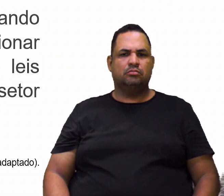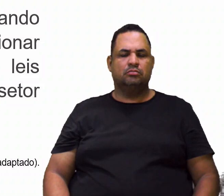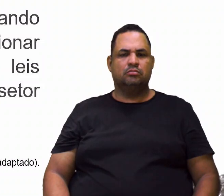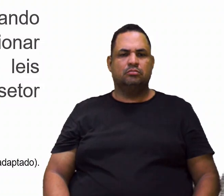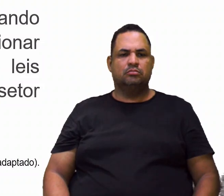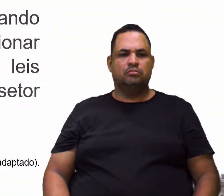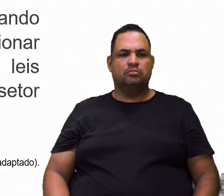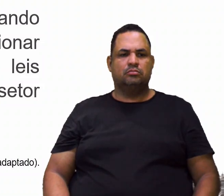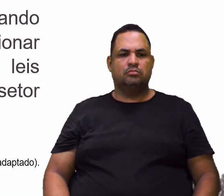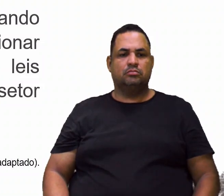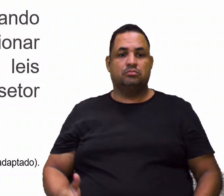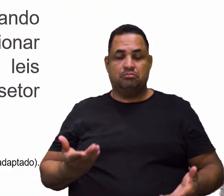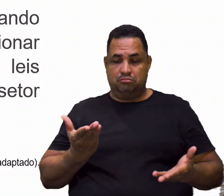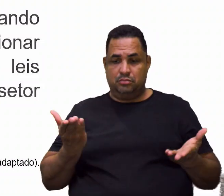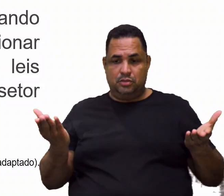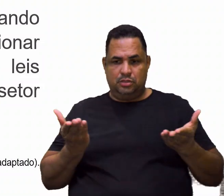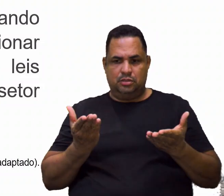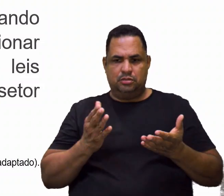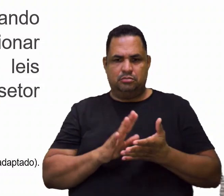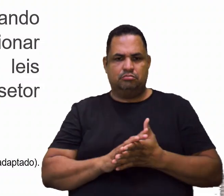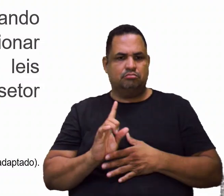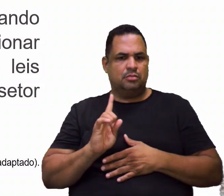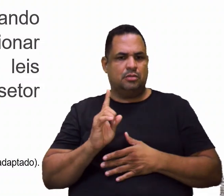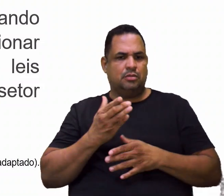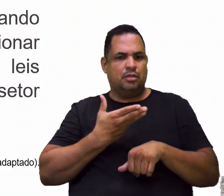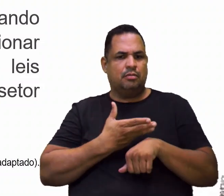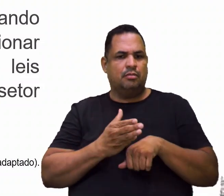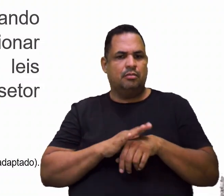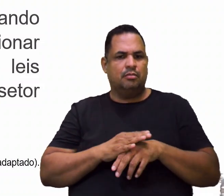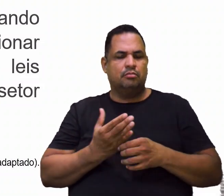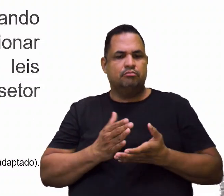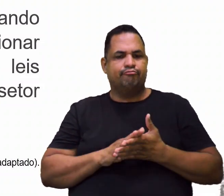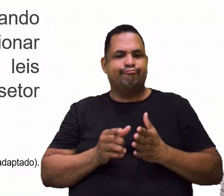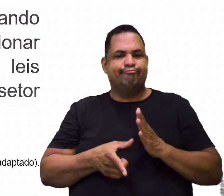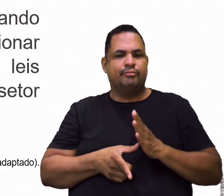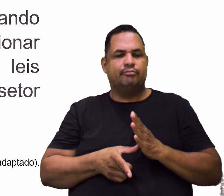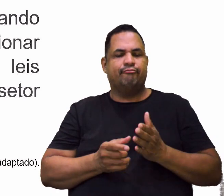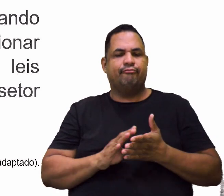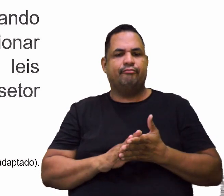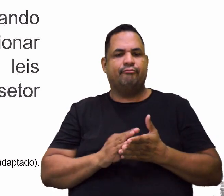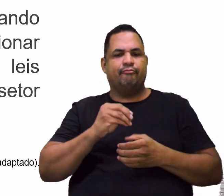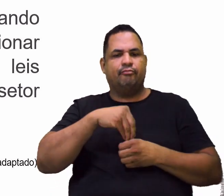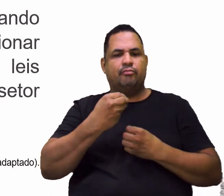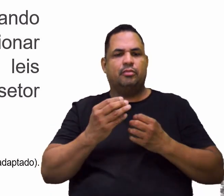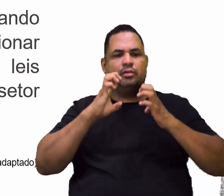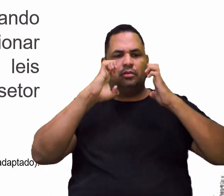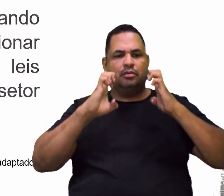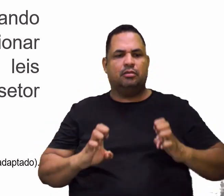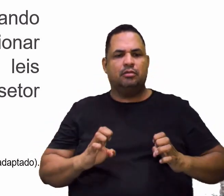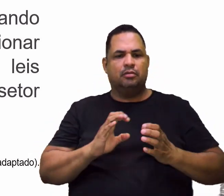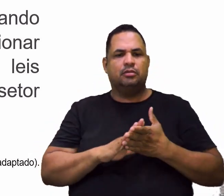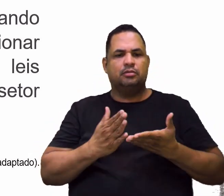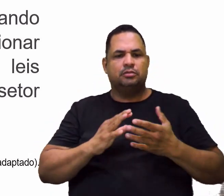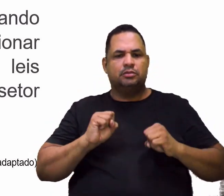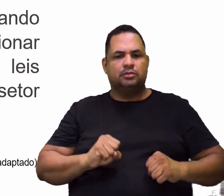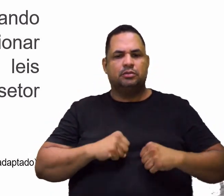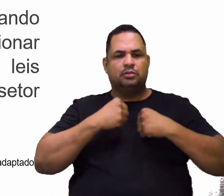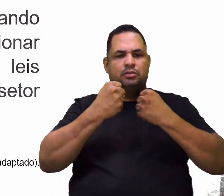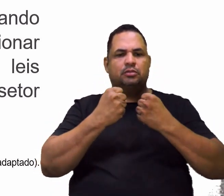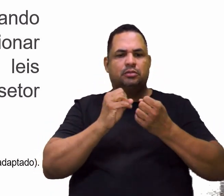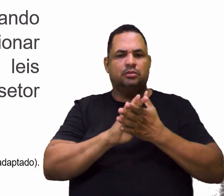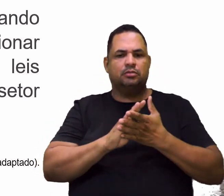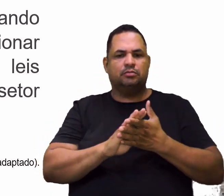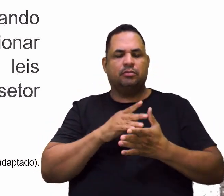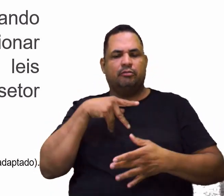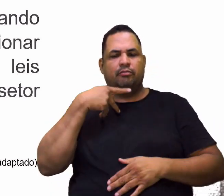Isso nem sempre é uma prática antiética, quando exprime o esforço para esclarecer e pressionar políticos com o objetivo de quê?